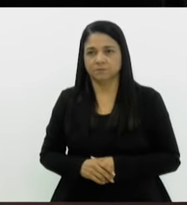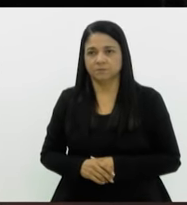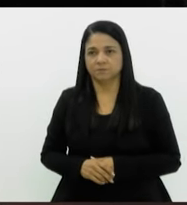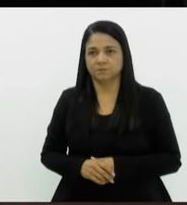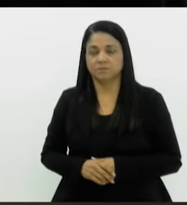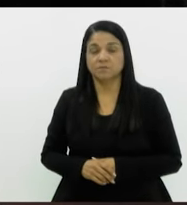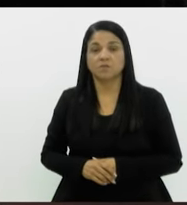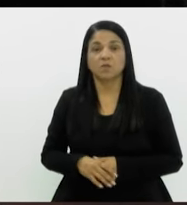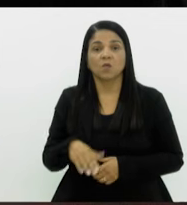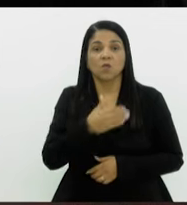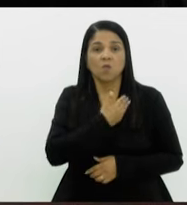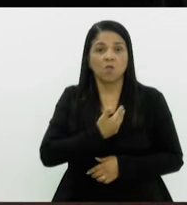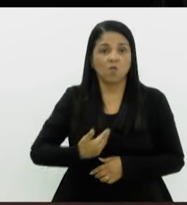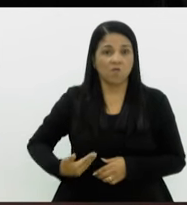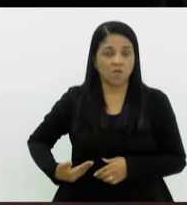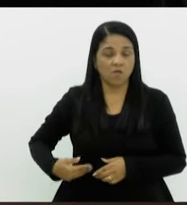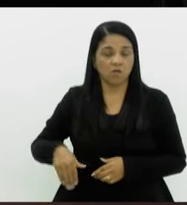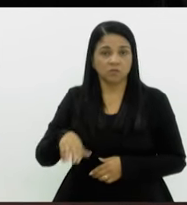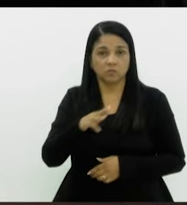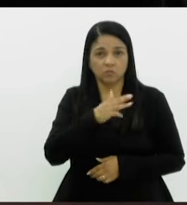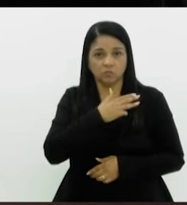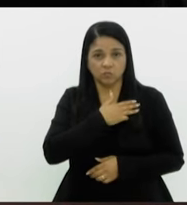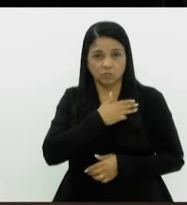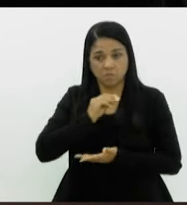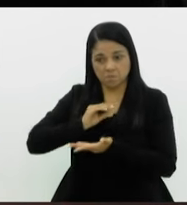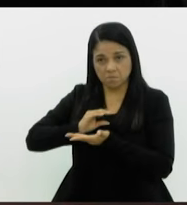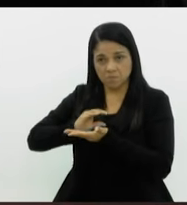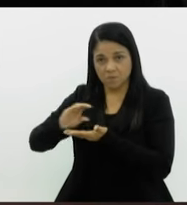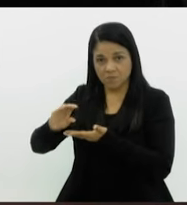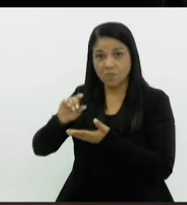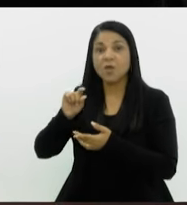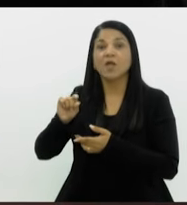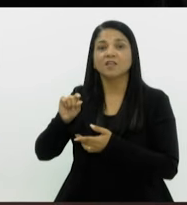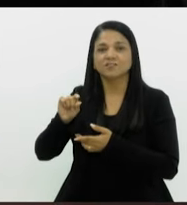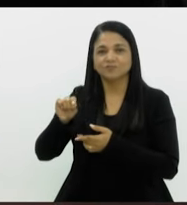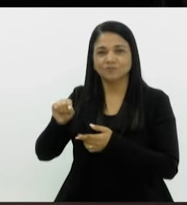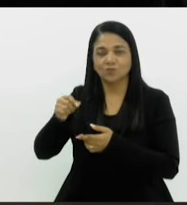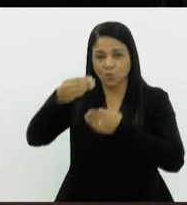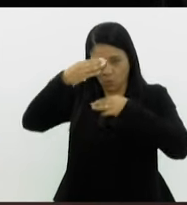Durante o governo Lula, conseguimos mandar dinheiro, sabe para onde? Para Cuba.